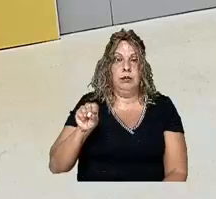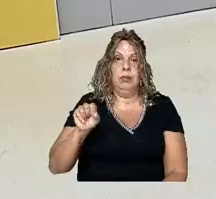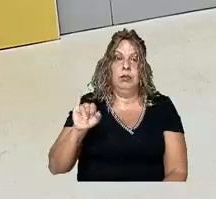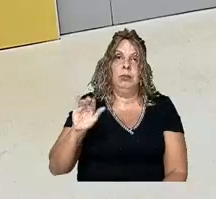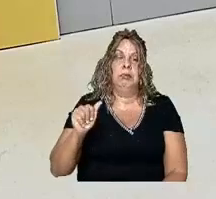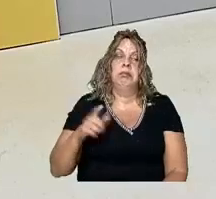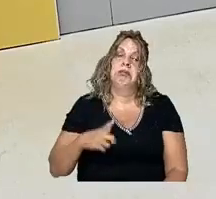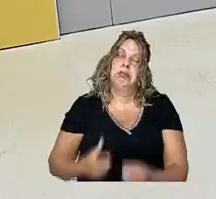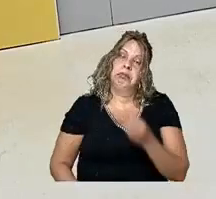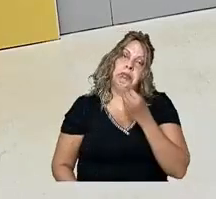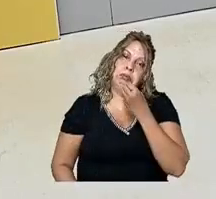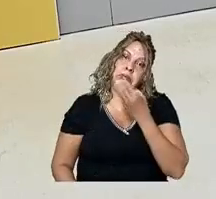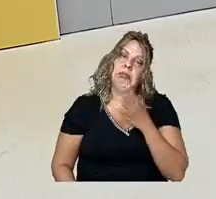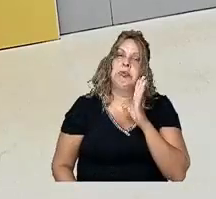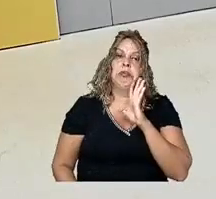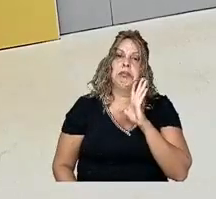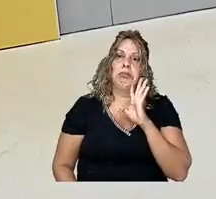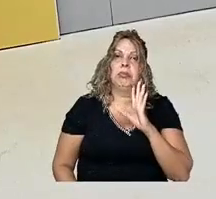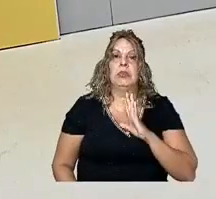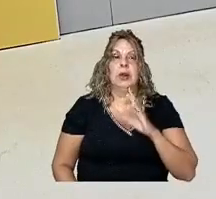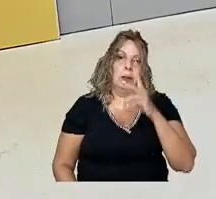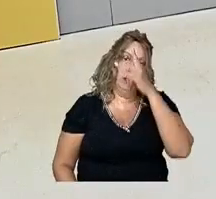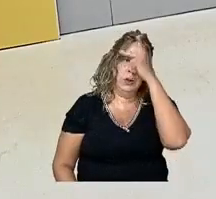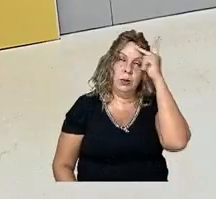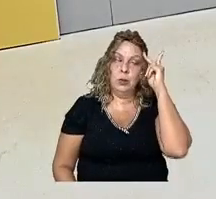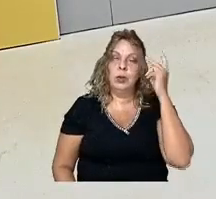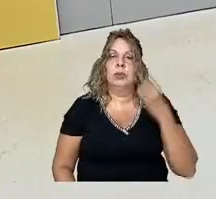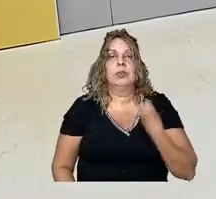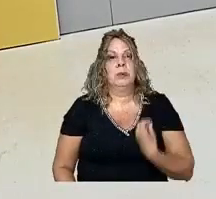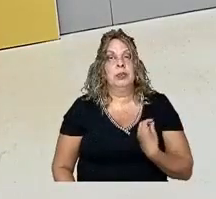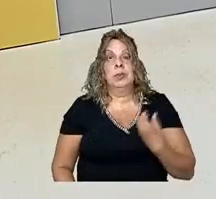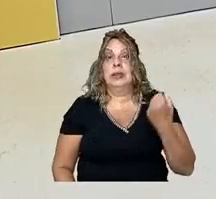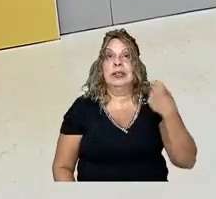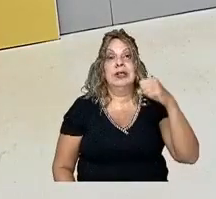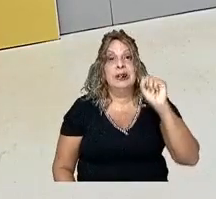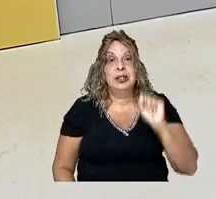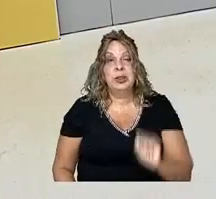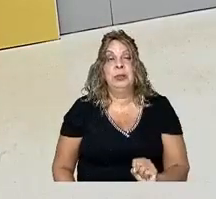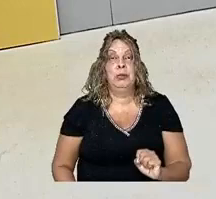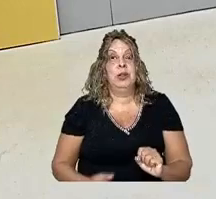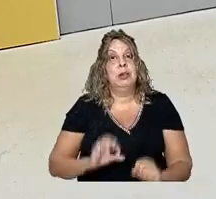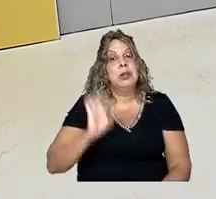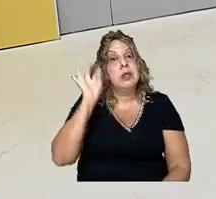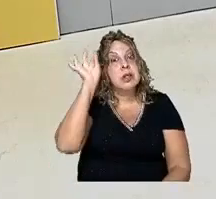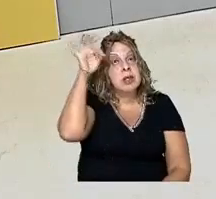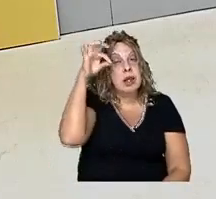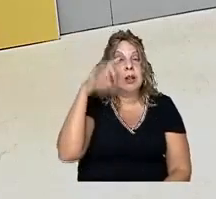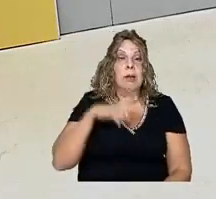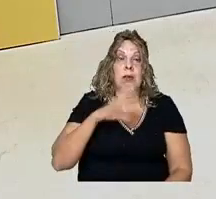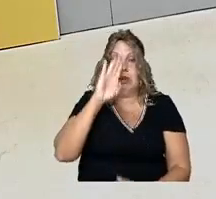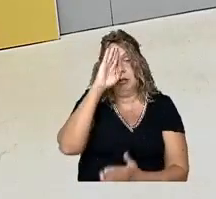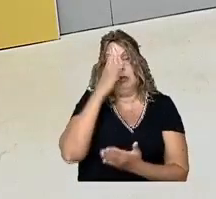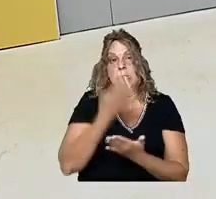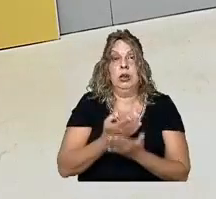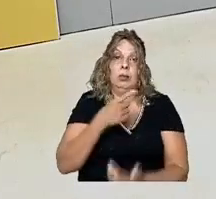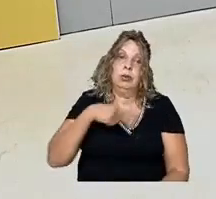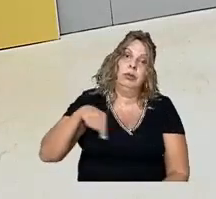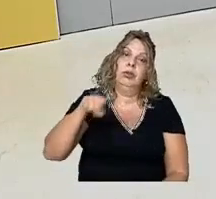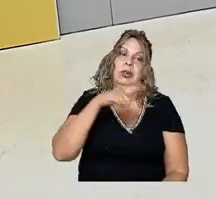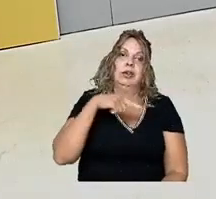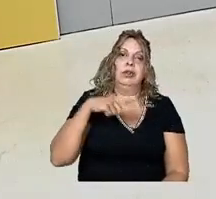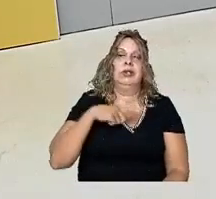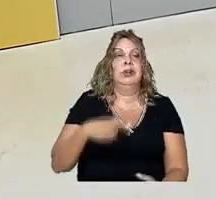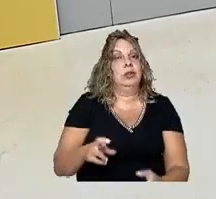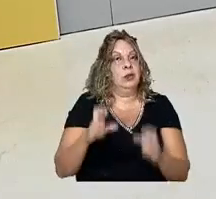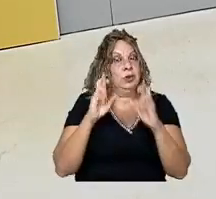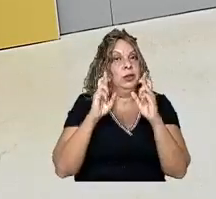estado de Sergipe, participando cedinho no Domingão junto com a gente, acreditando nessa mudança de vida, e a gente acredita e torce junto com